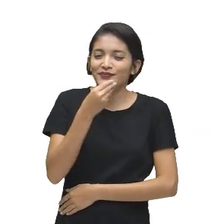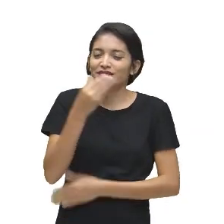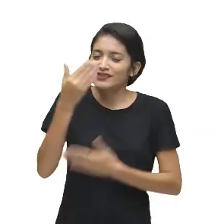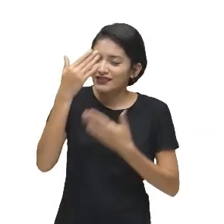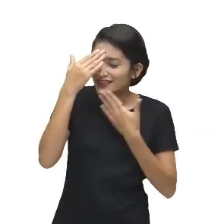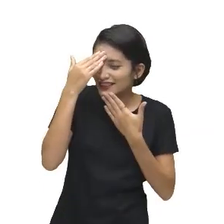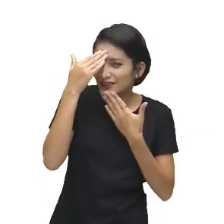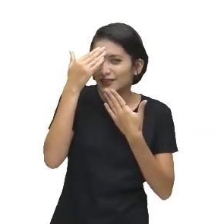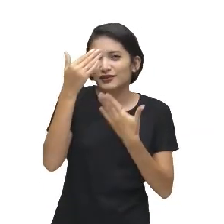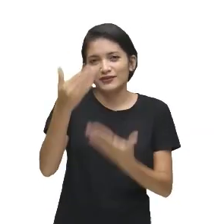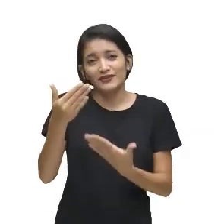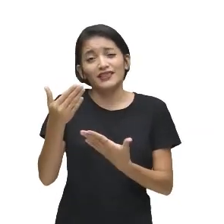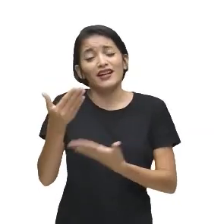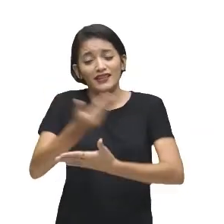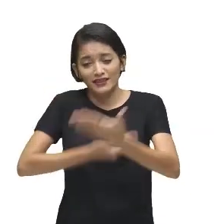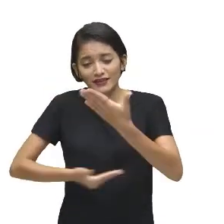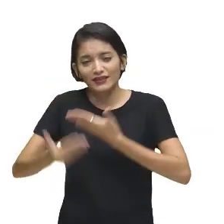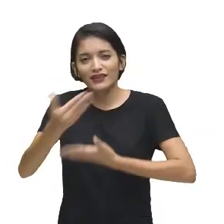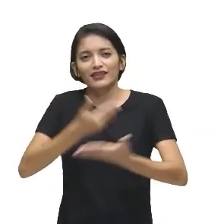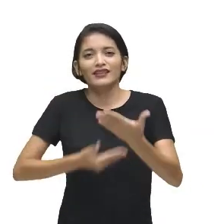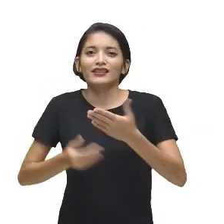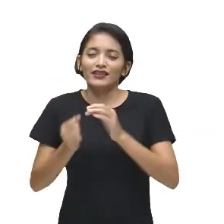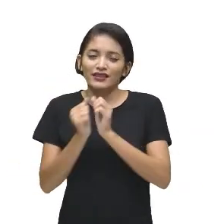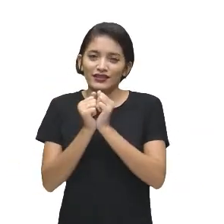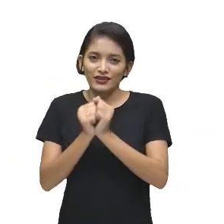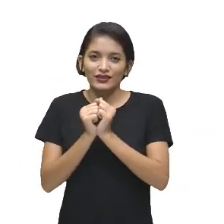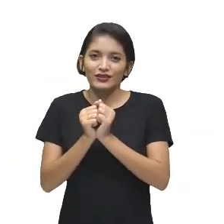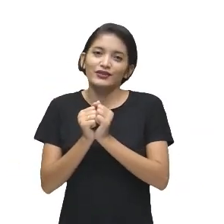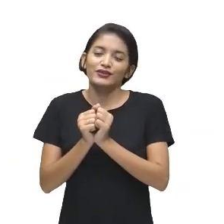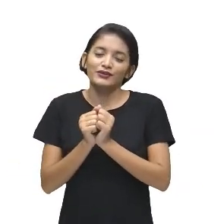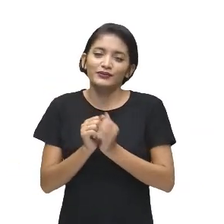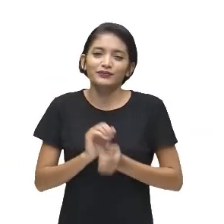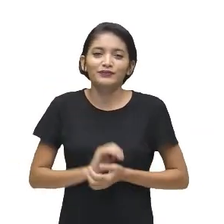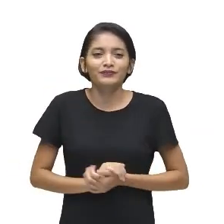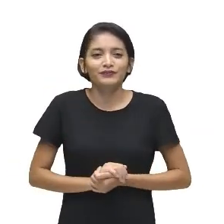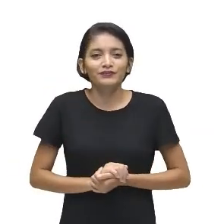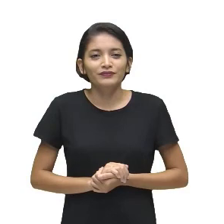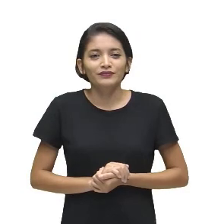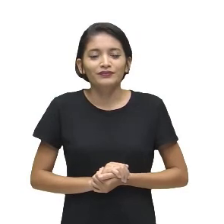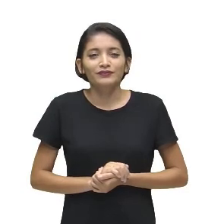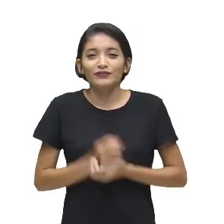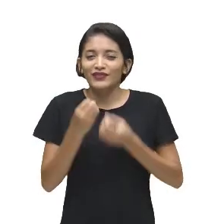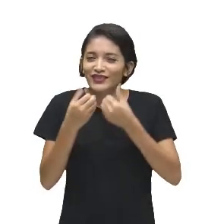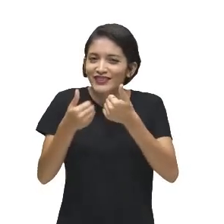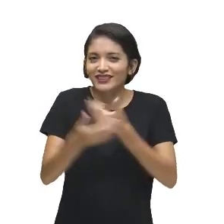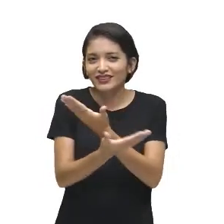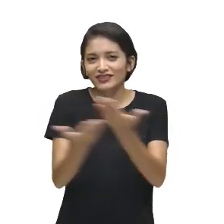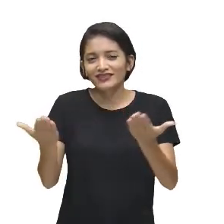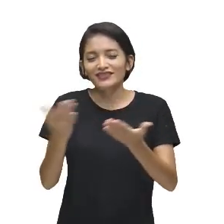obrigado, muito agradecida pela sua companhia e vamos que vamos. Tudo de bom para você.